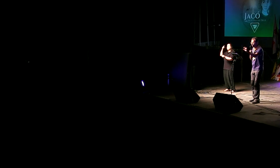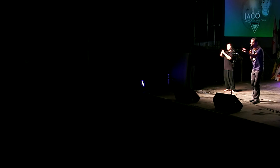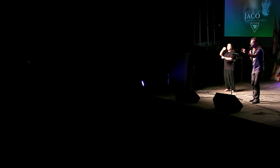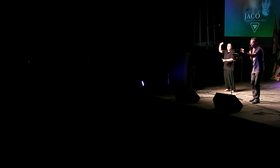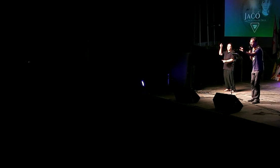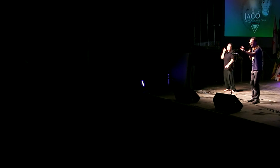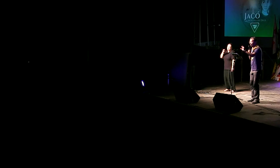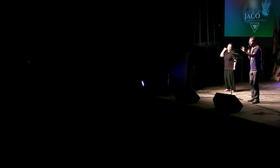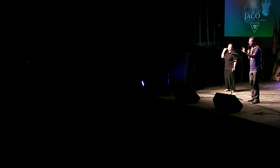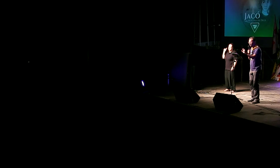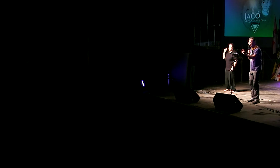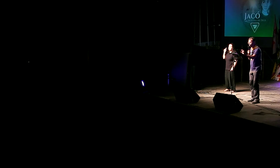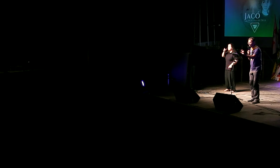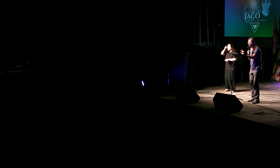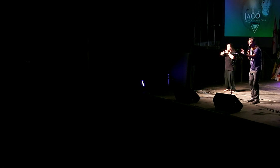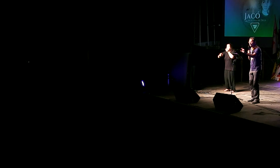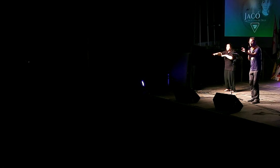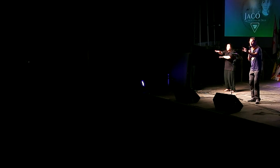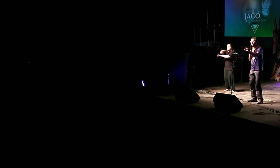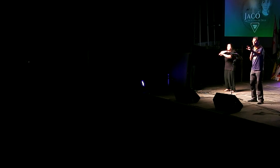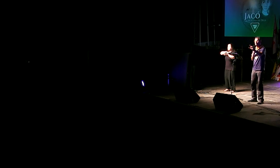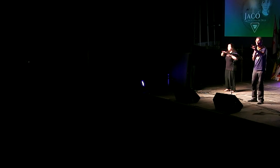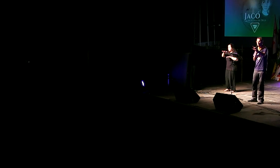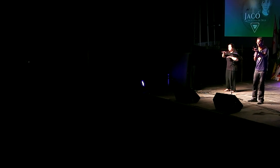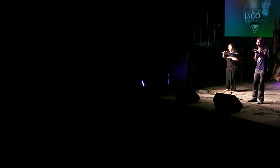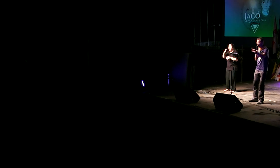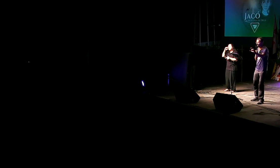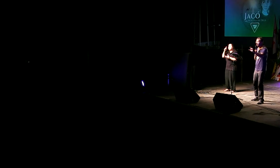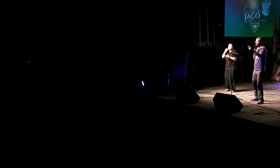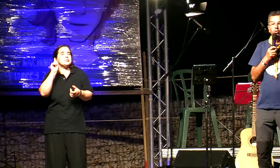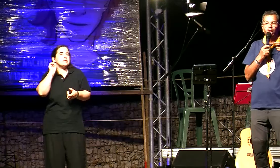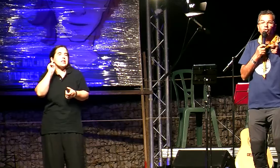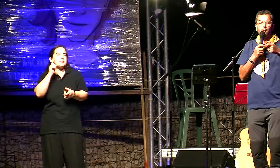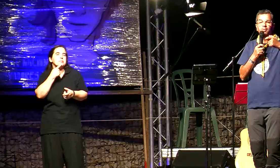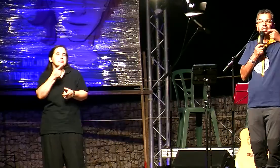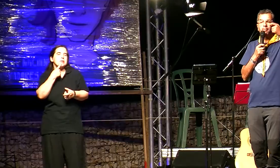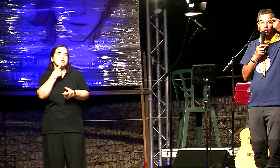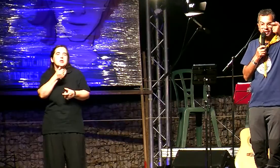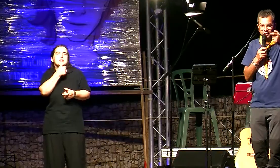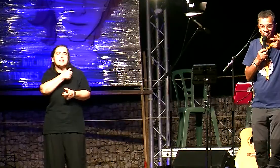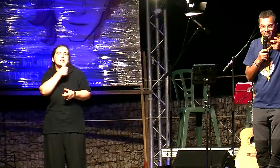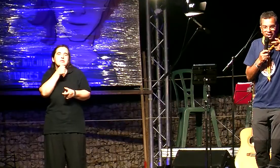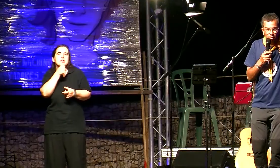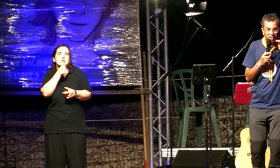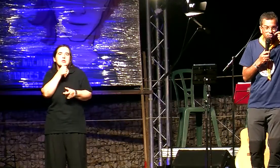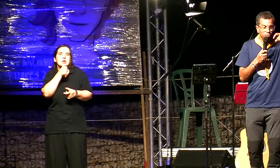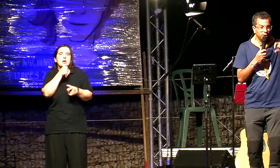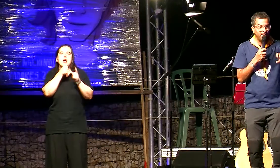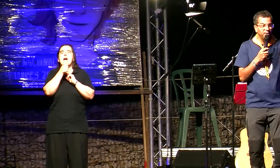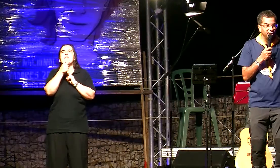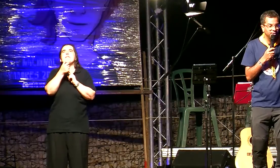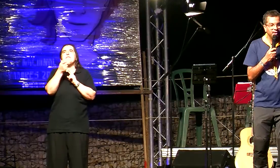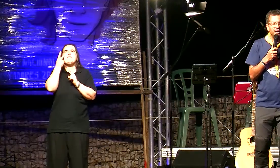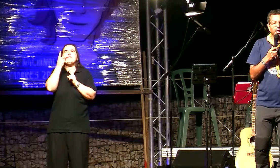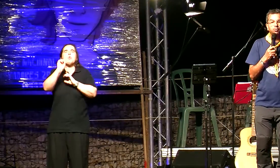mas o fogo é um elemento chave para interpretarmos o sacrifício vivo porque o fogo permita pureza então